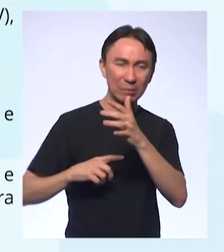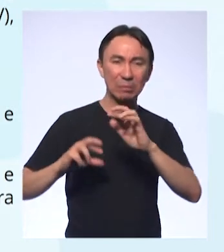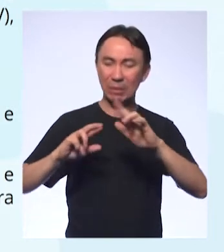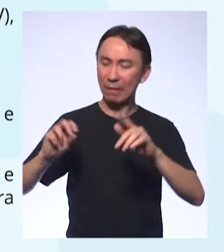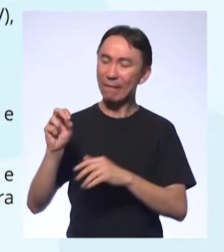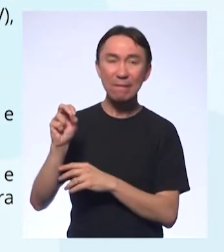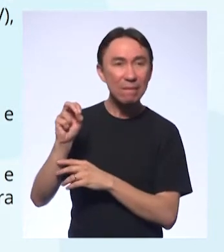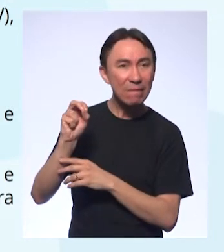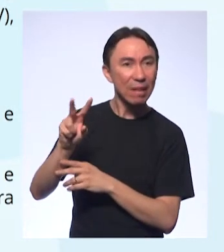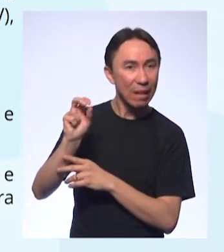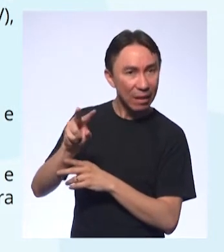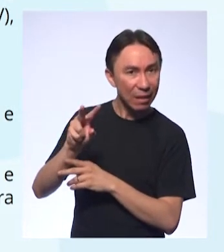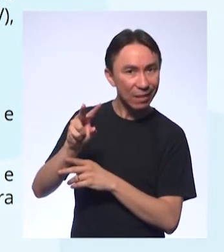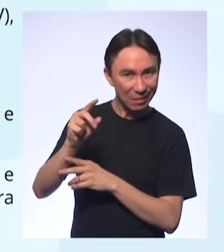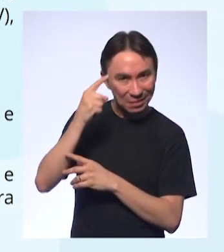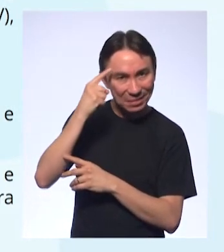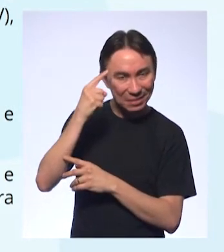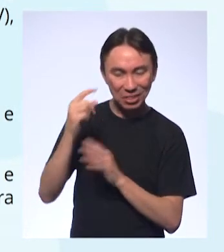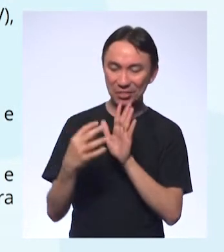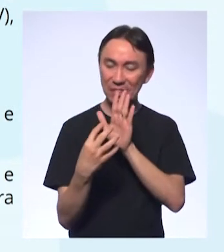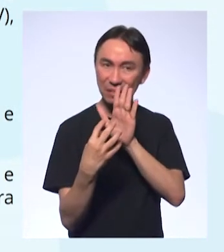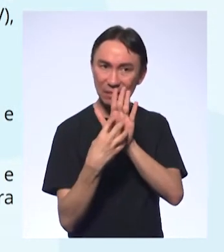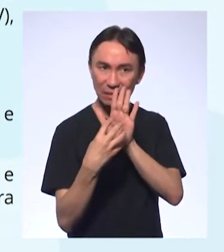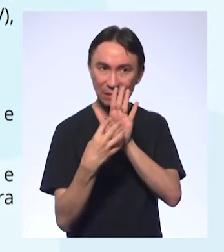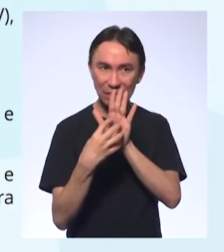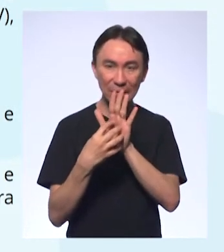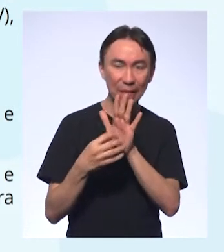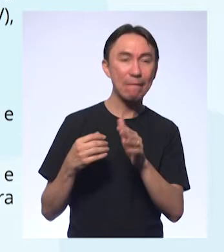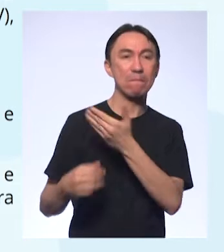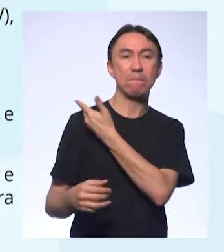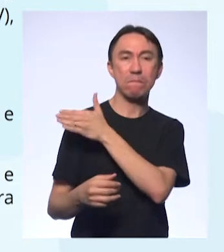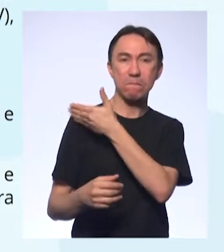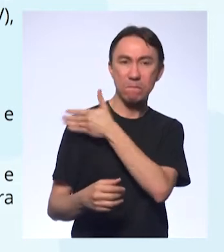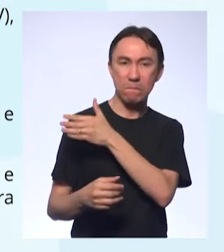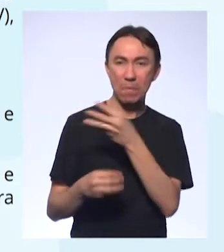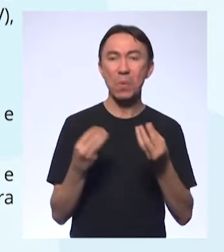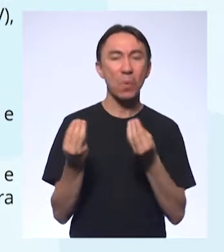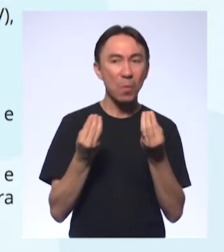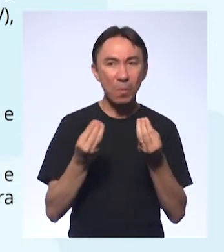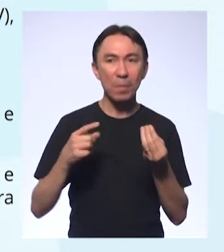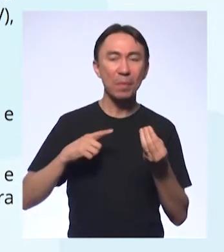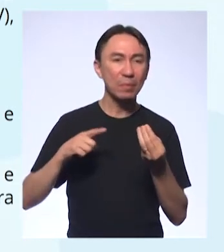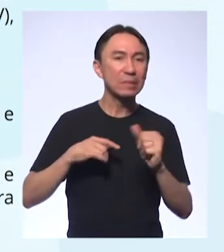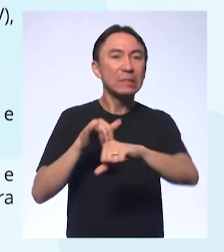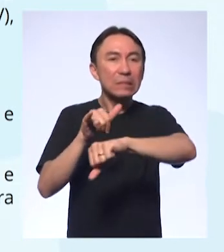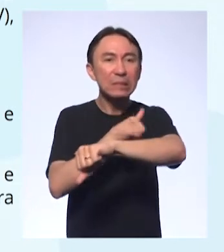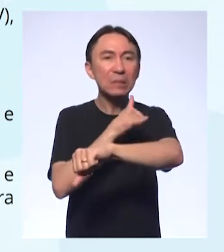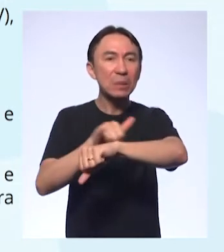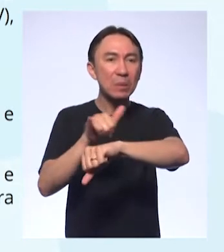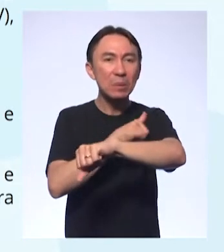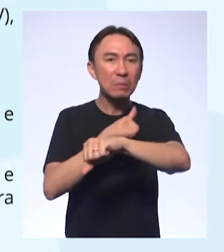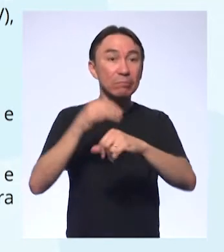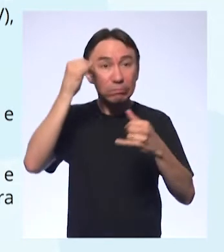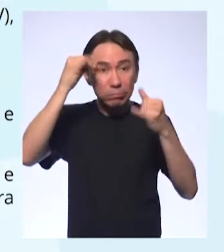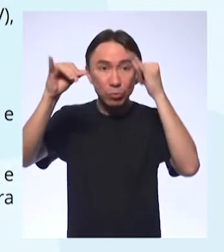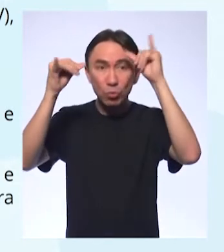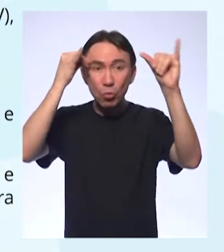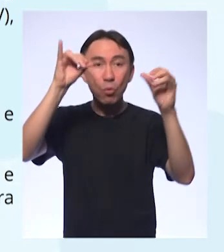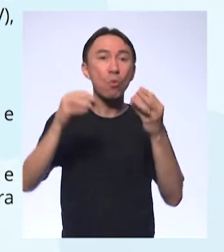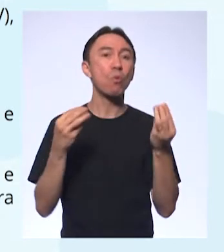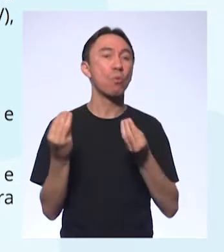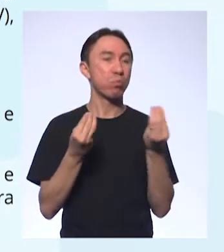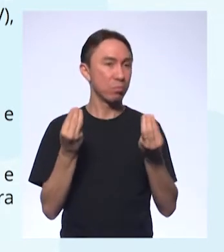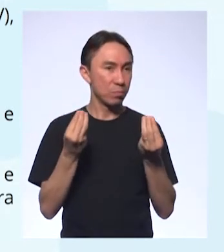da imunodeficiência adquirida, HIV, propondo estratégias para minimizar essa situação. Qual que é